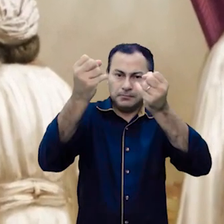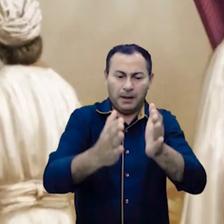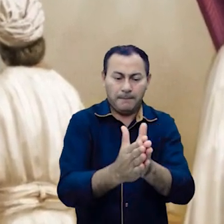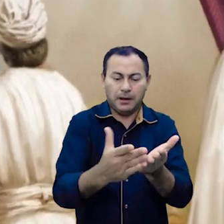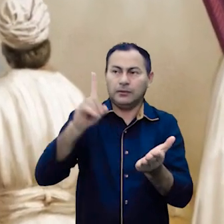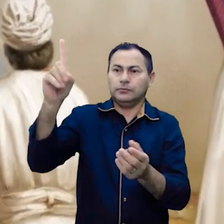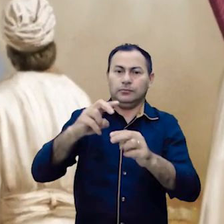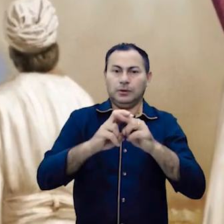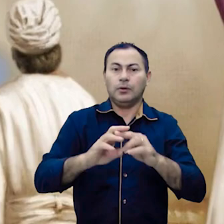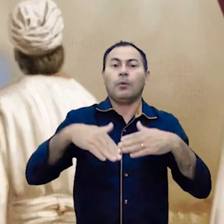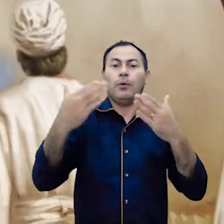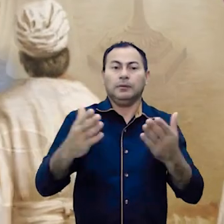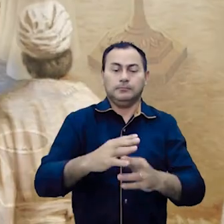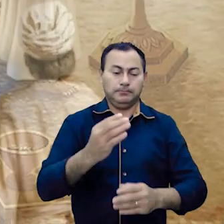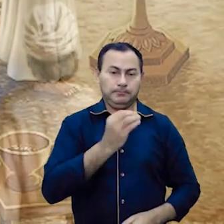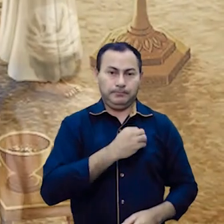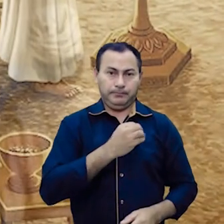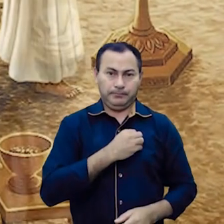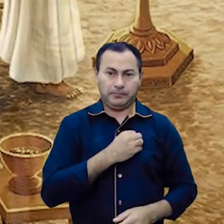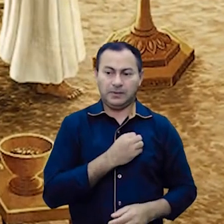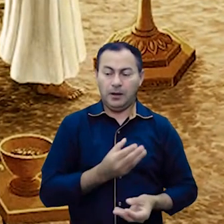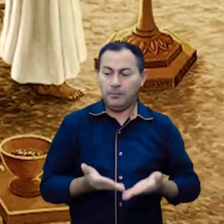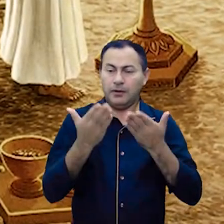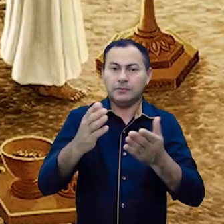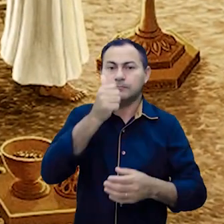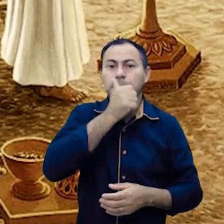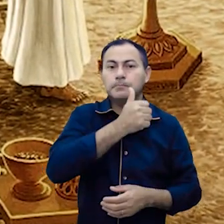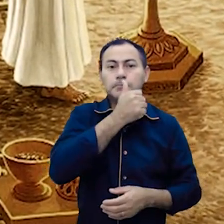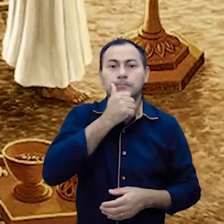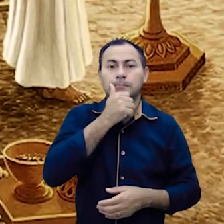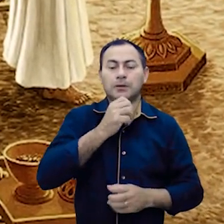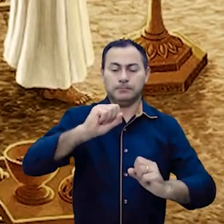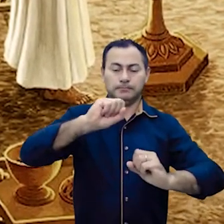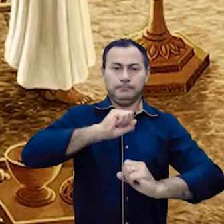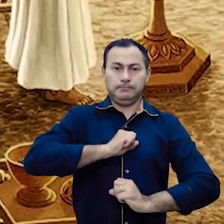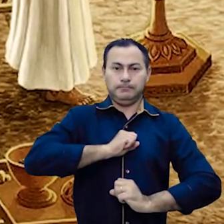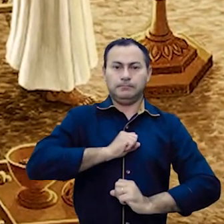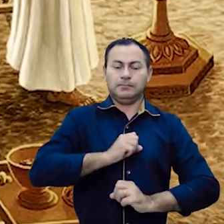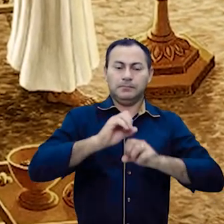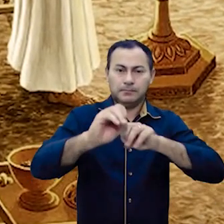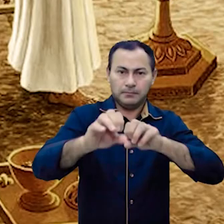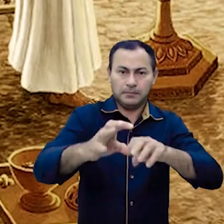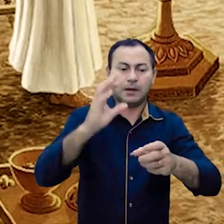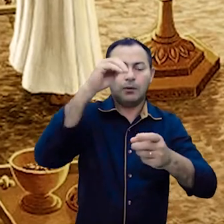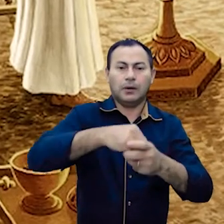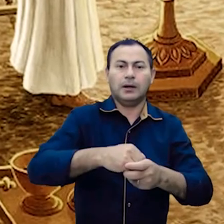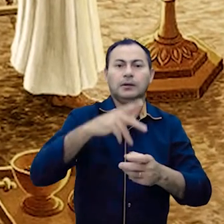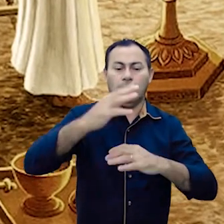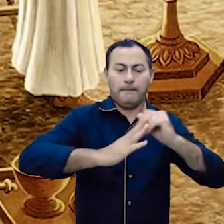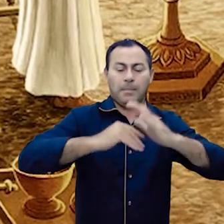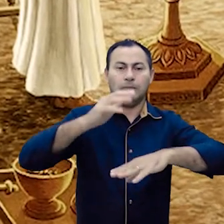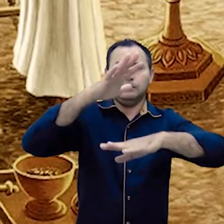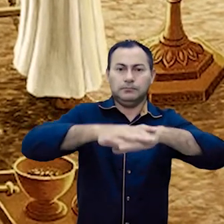instruía mediante a palavra de Deus portanto quando o pecadores estava para oferecer o sacrifício O sacerdote eles instruía